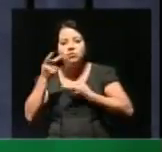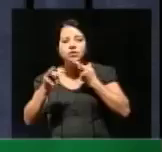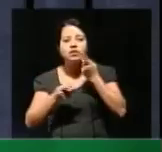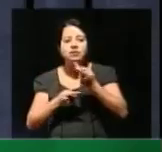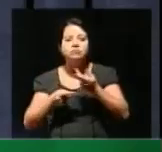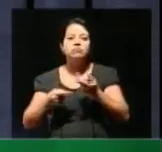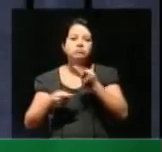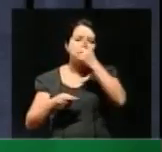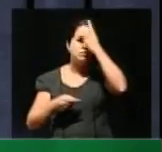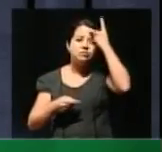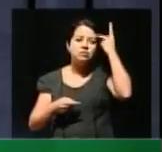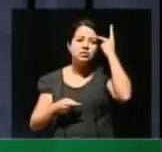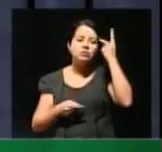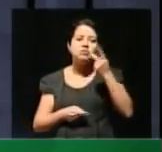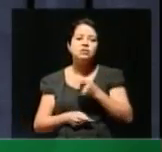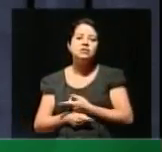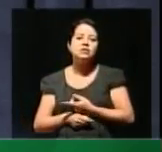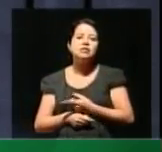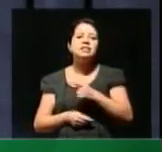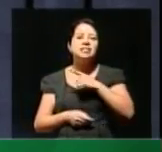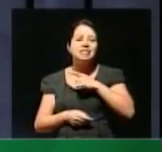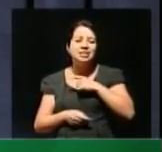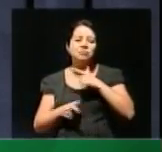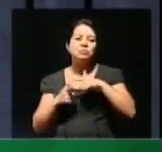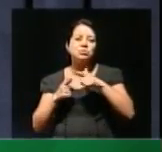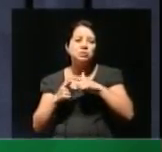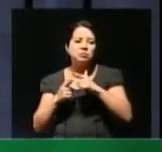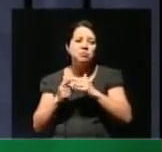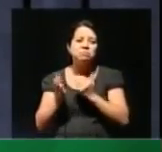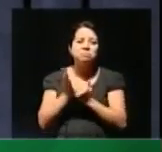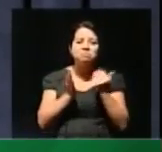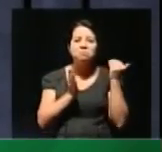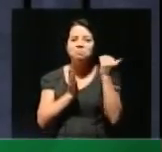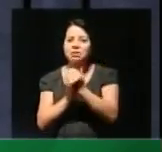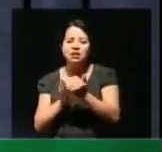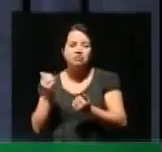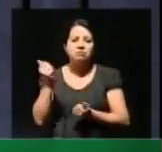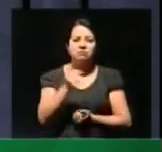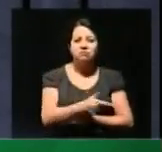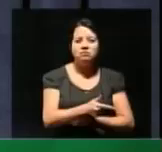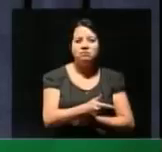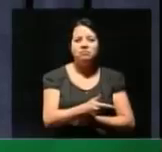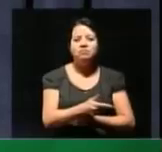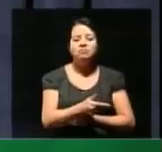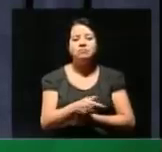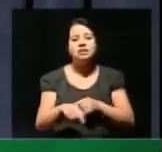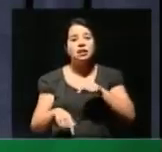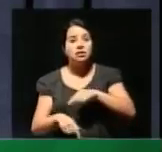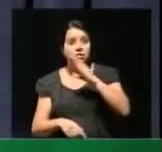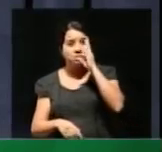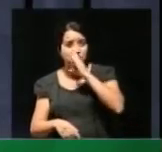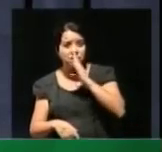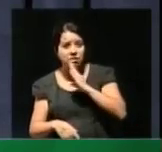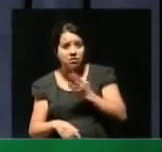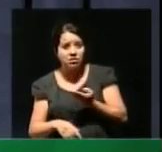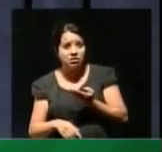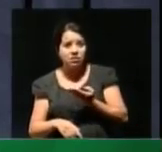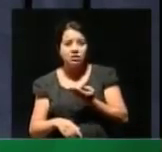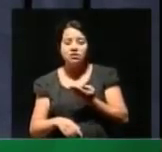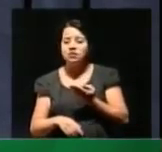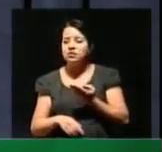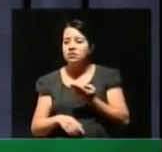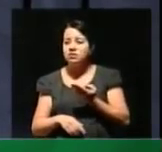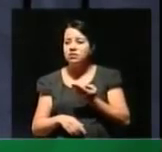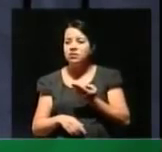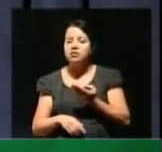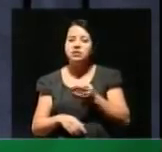pessoas que têm maior risco que os outros, que são as pessoas, na epidemia que nem o Brasil, gays e outros homens fazem sexo